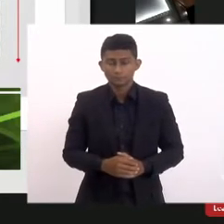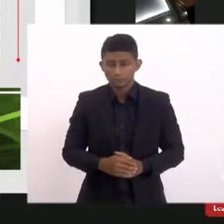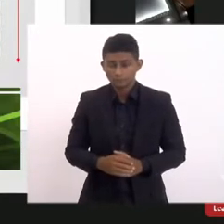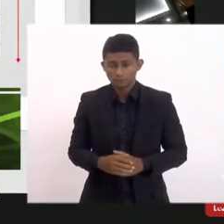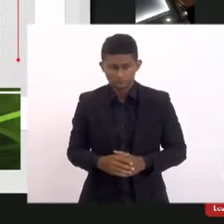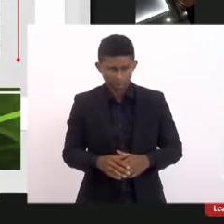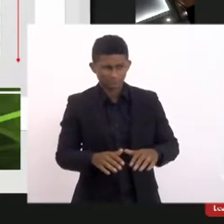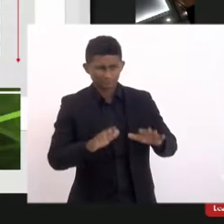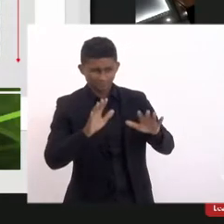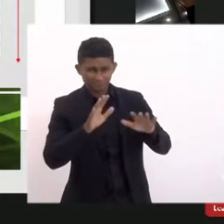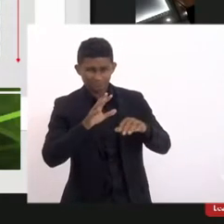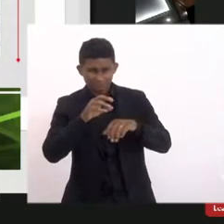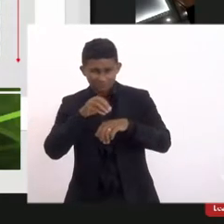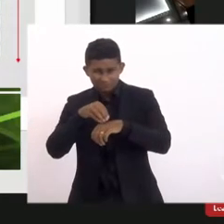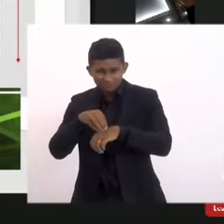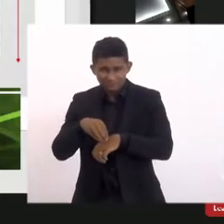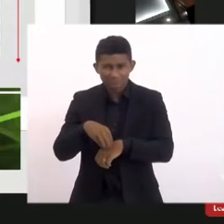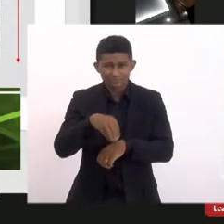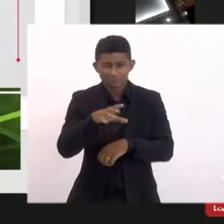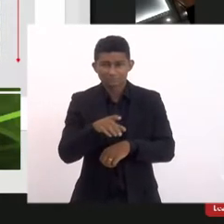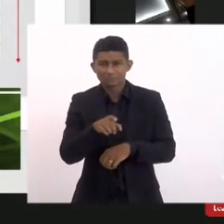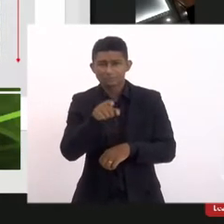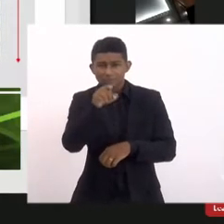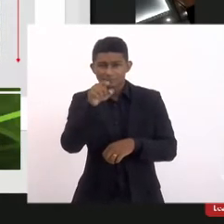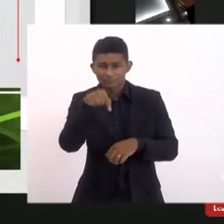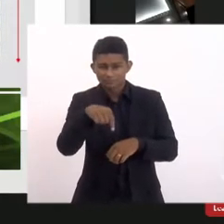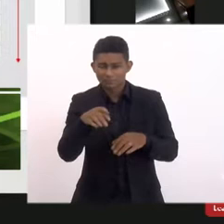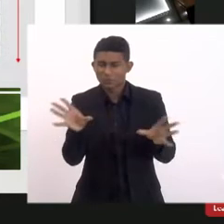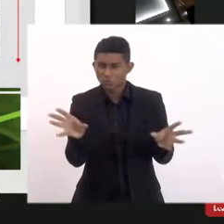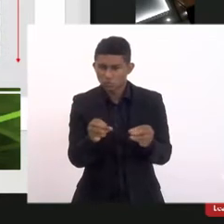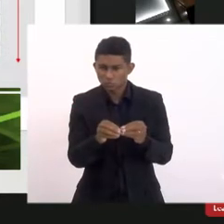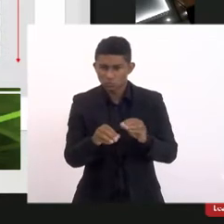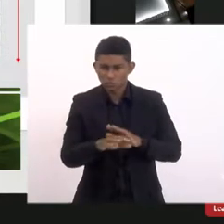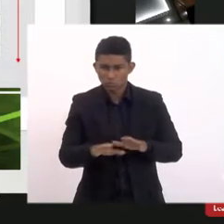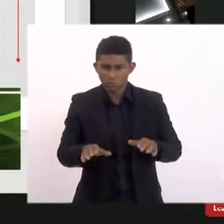senhor pudesse concluir a apresentação. Esse é o último.